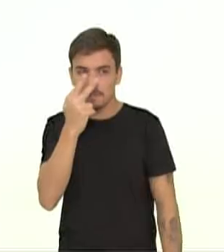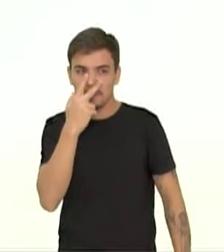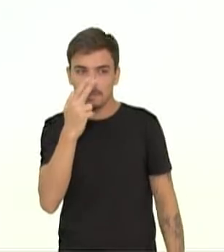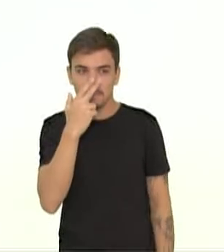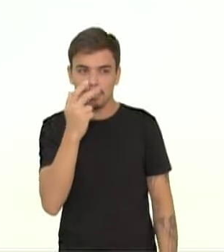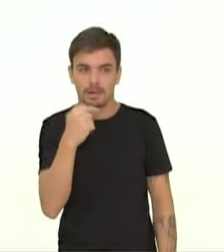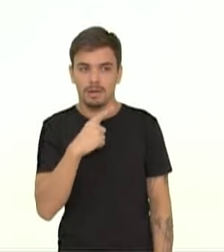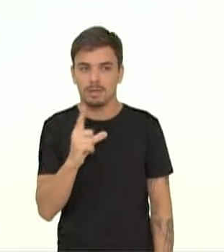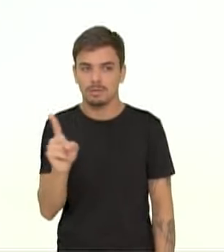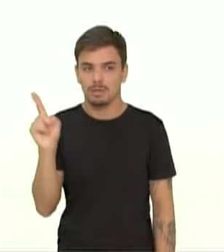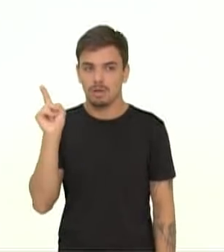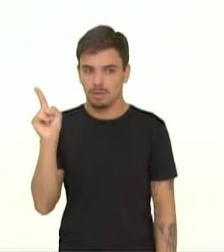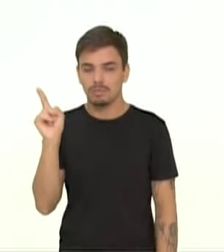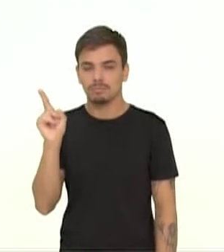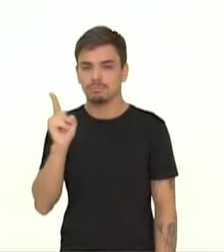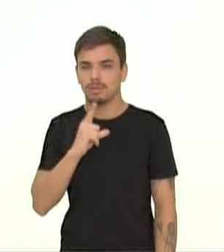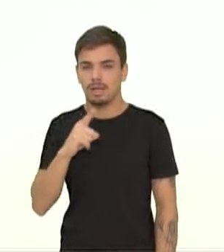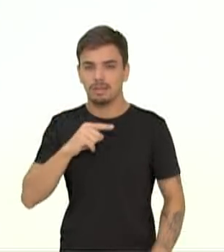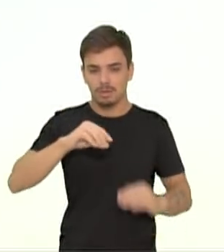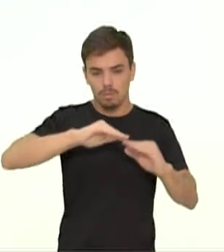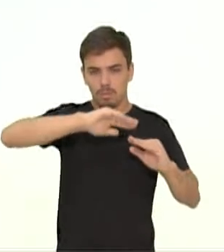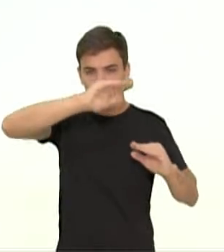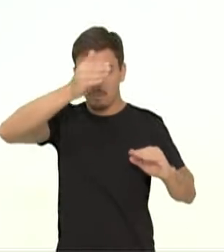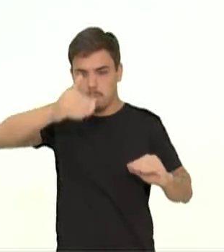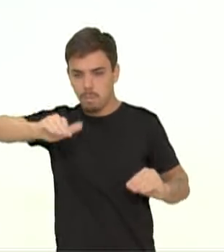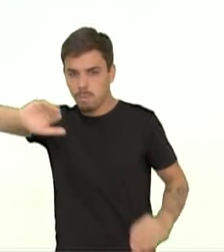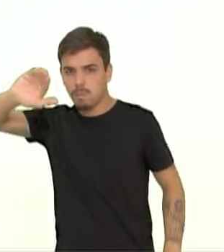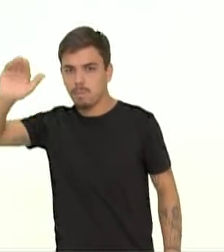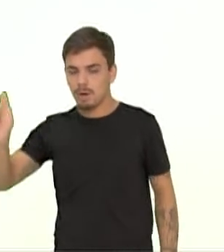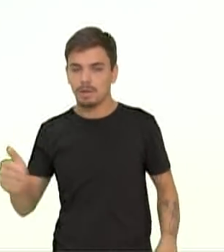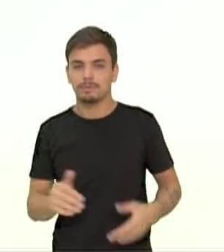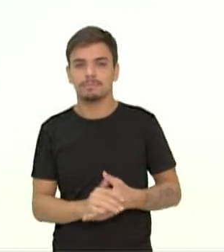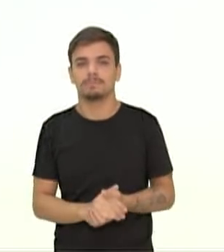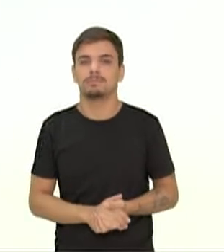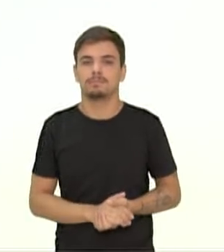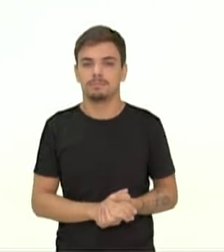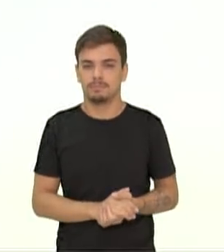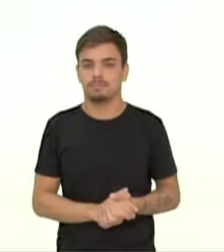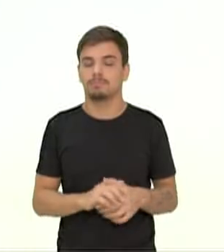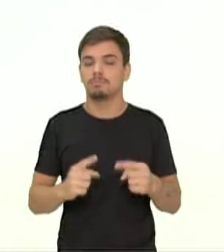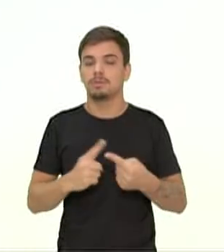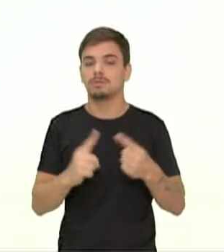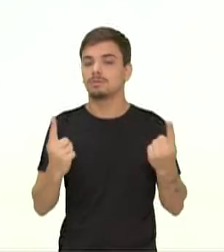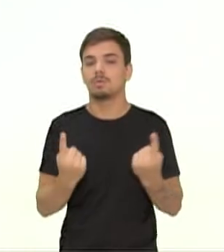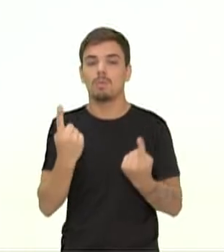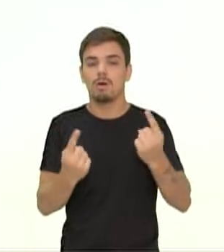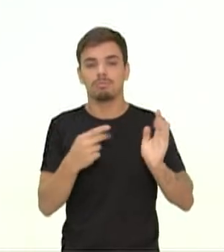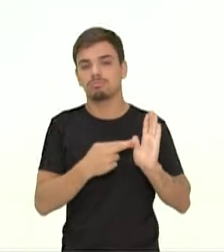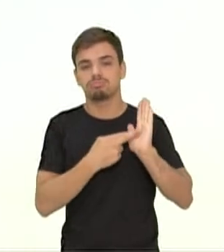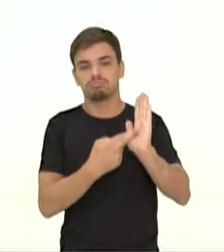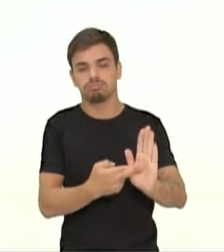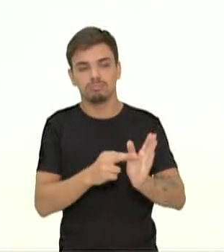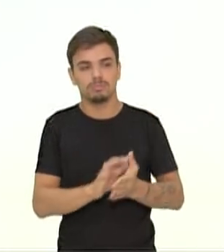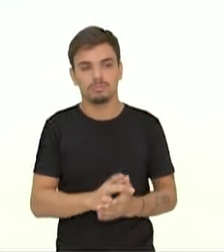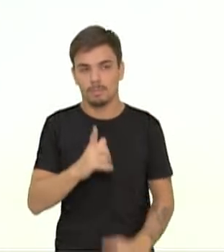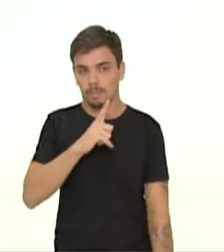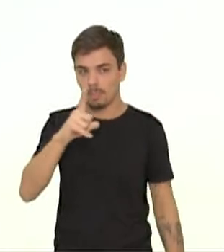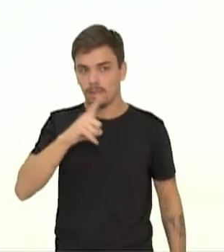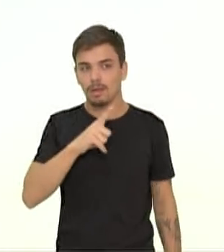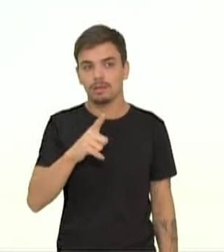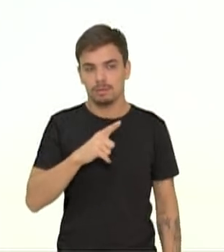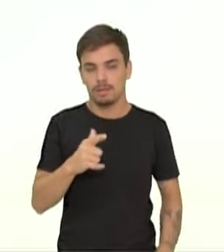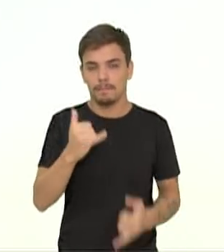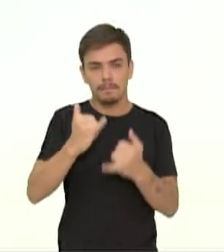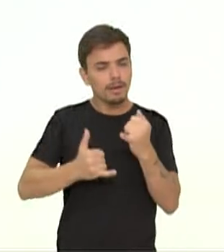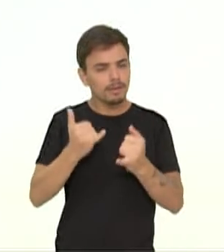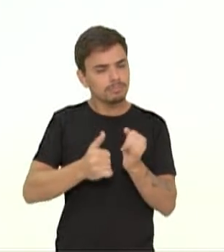uma onda, né, como se fosse uma onda do mar. E qual a referência que ele está fazendo através disso? Tem a forma de uma